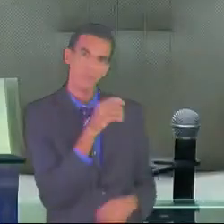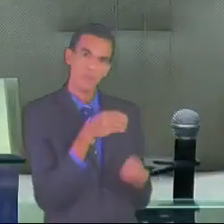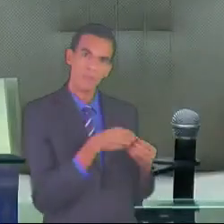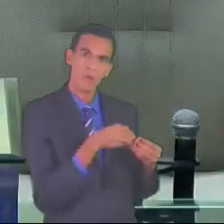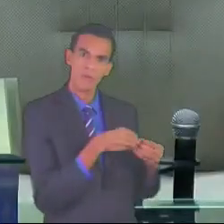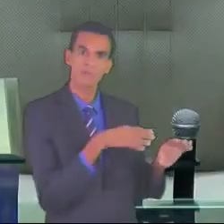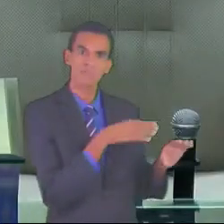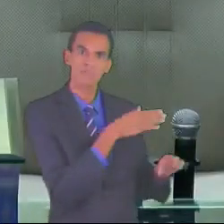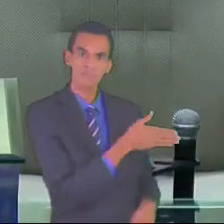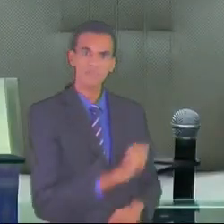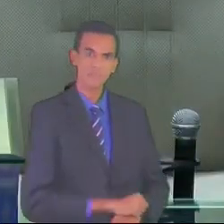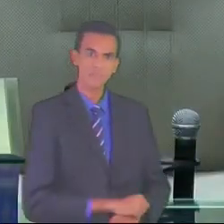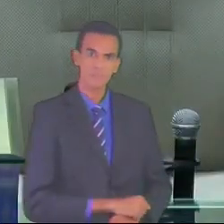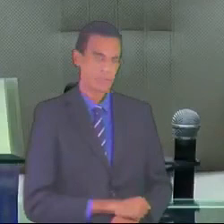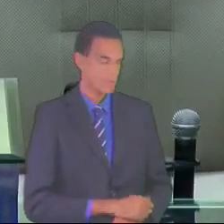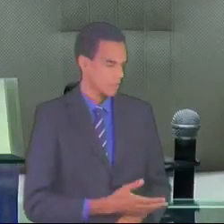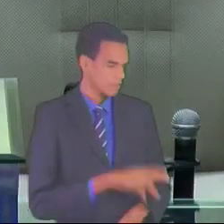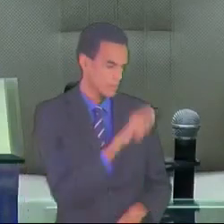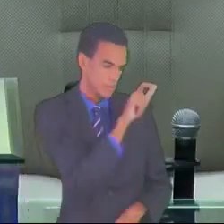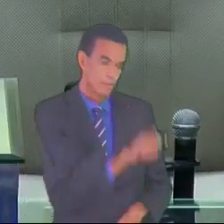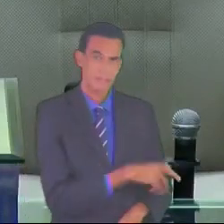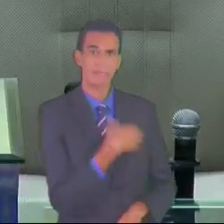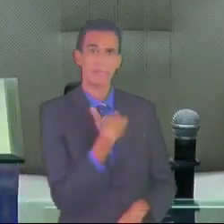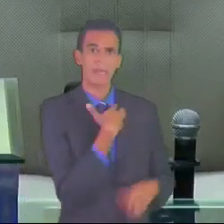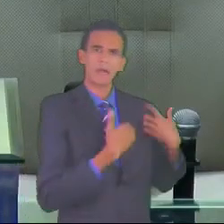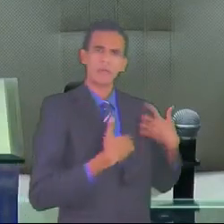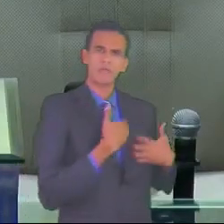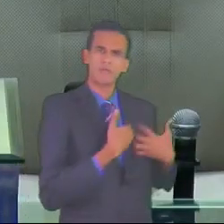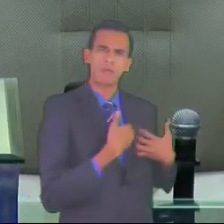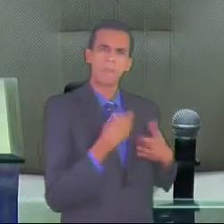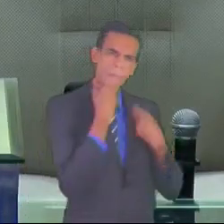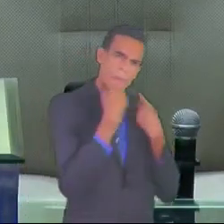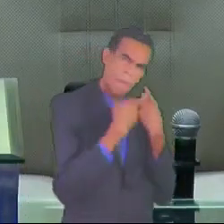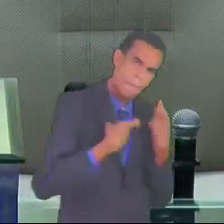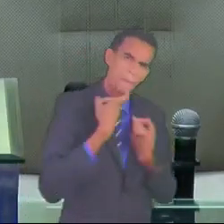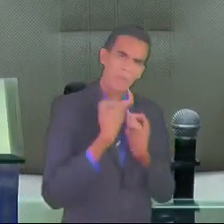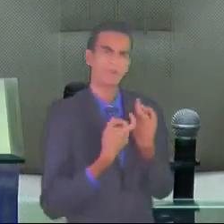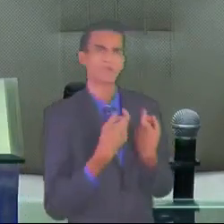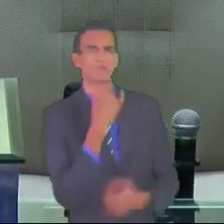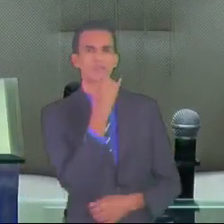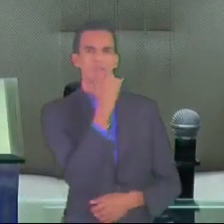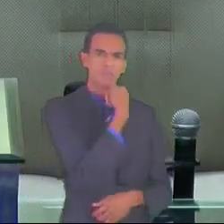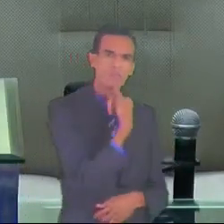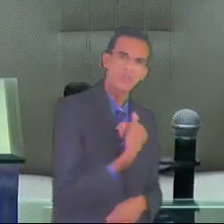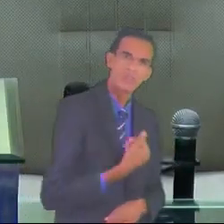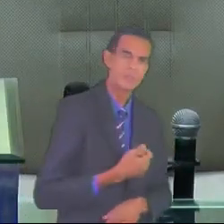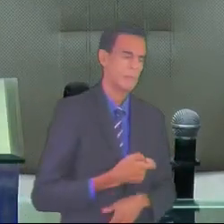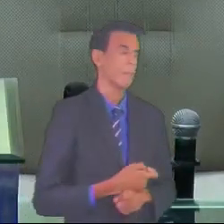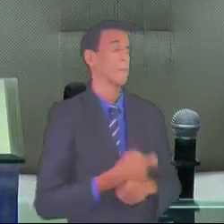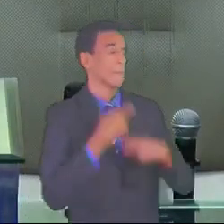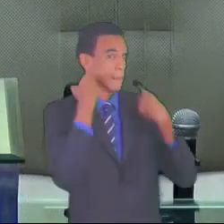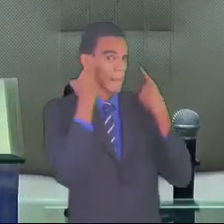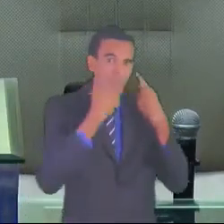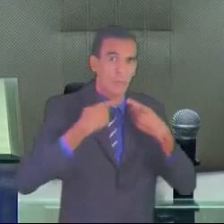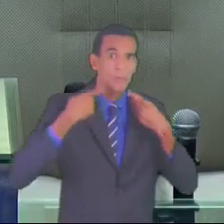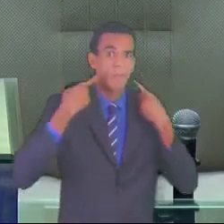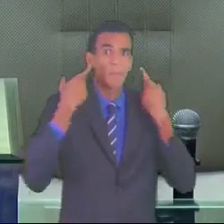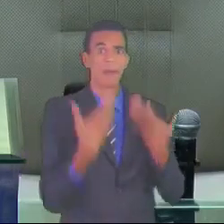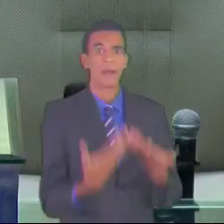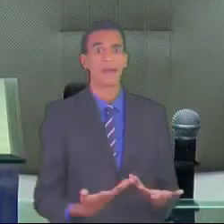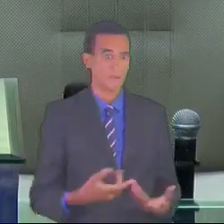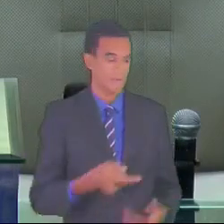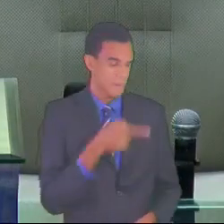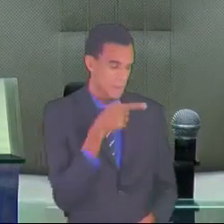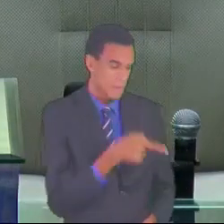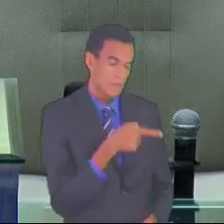você, a pessoa está angustiada, está aflita, está conturbada, está